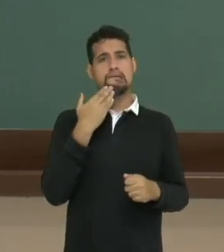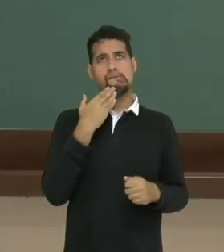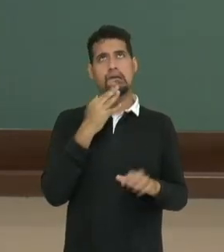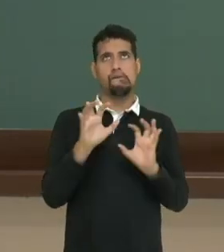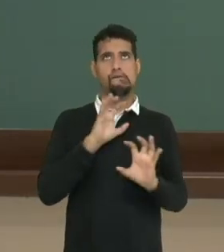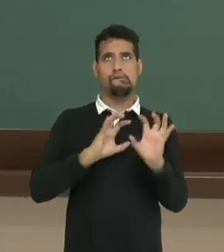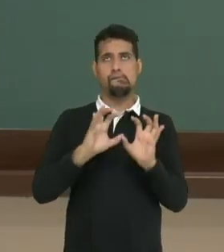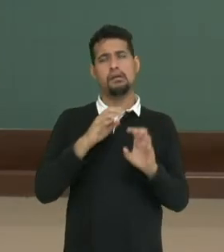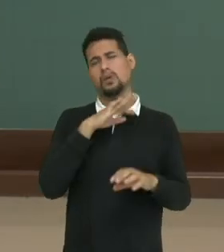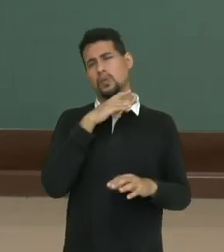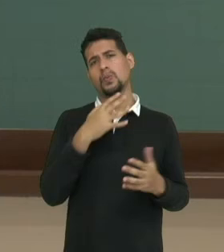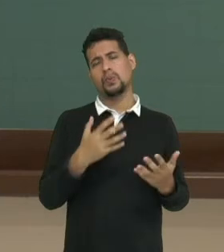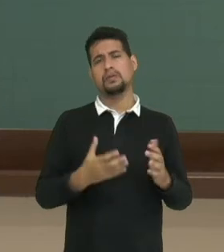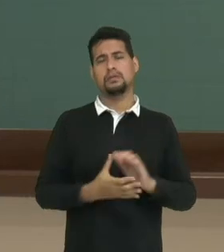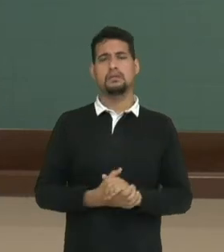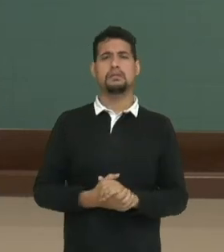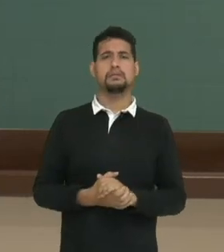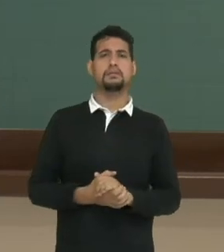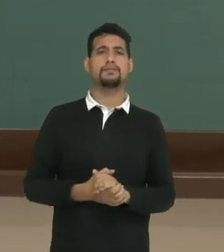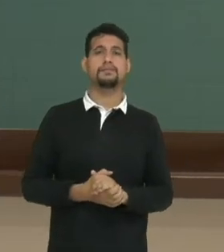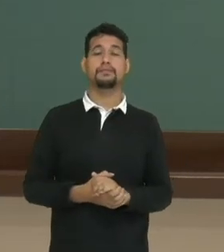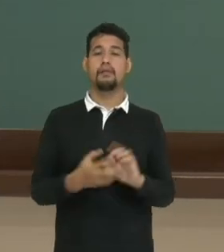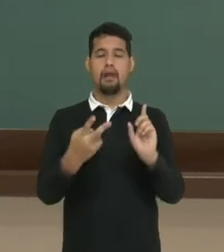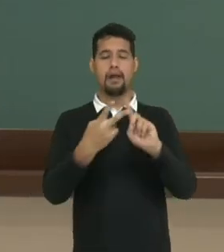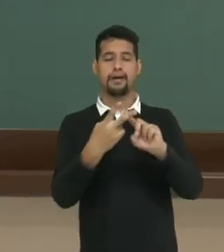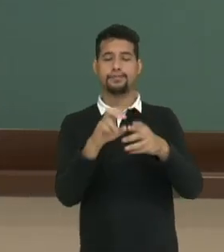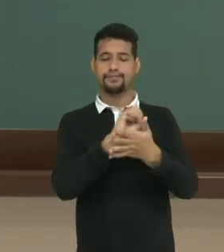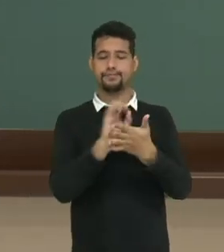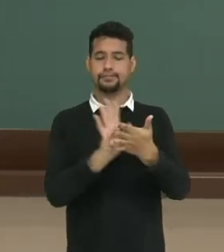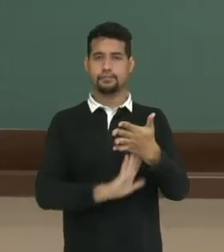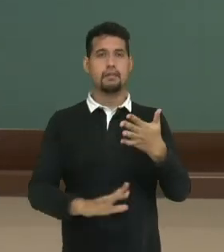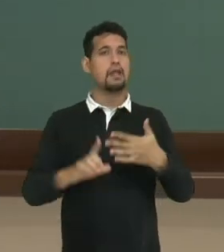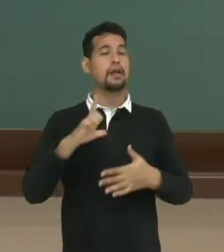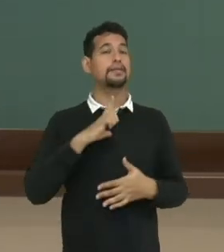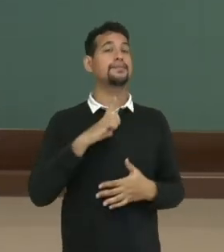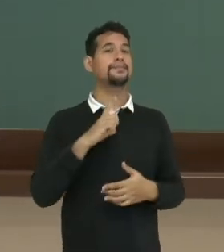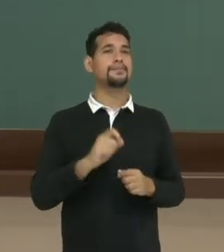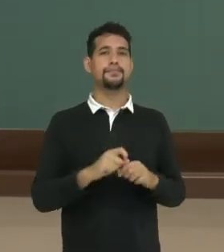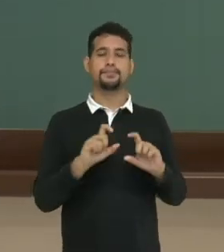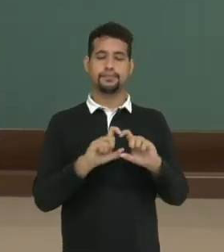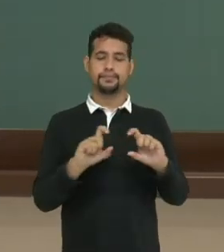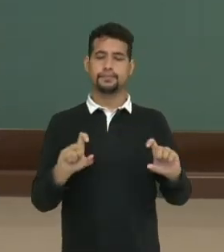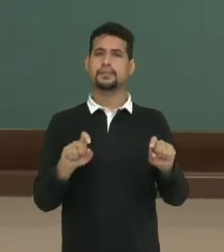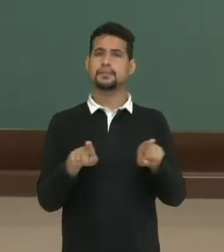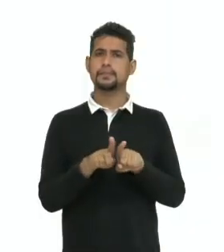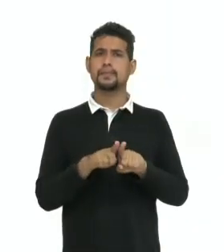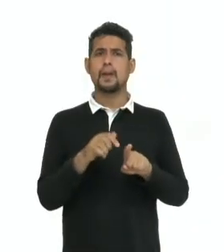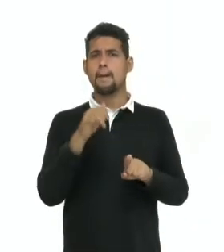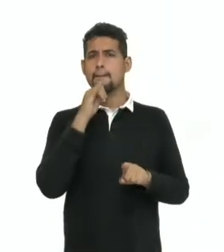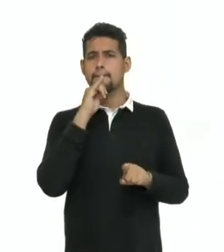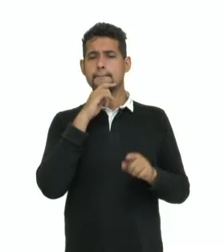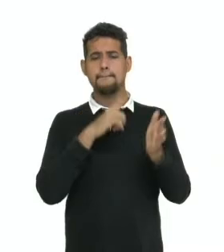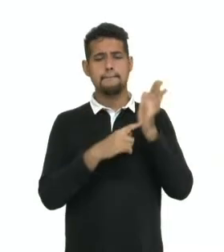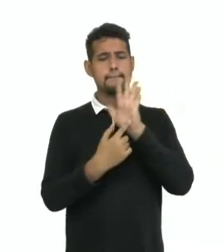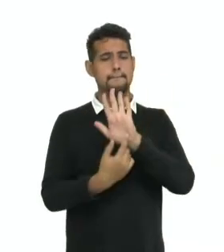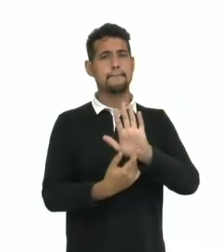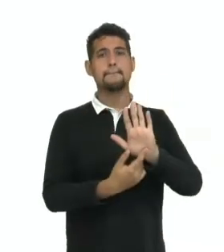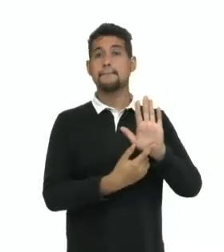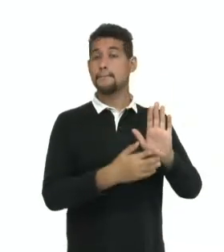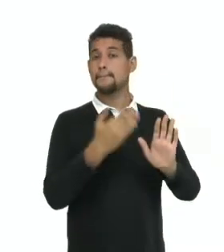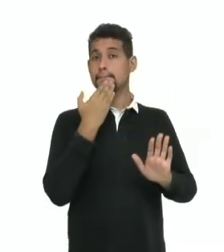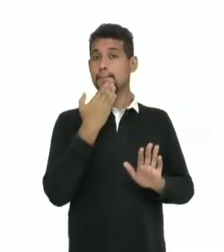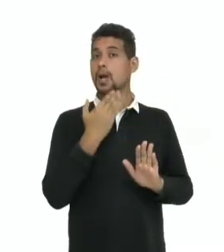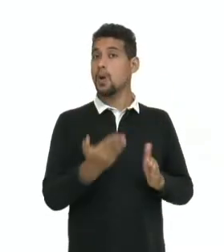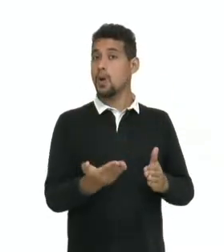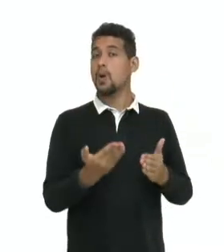travada de preferência. E vamos para a segunda atividade, temos mais um fragmento, né? Diante do exposto, solicito desde